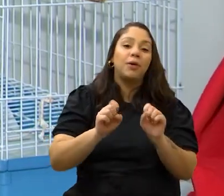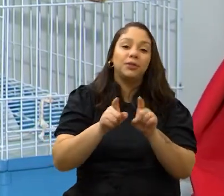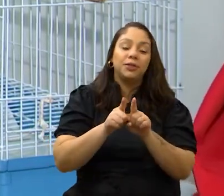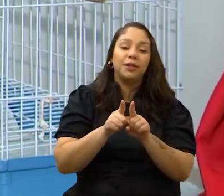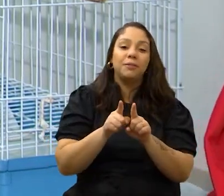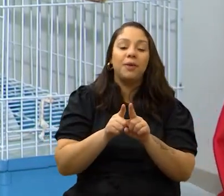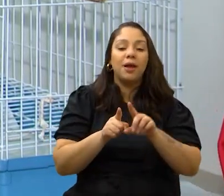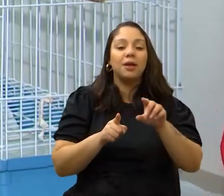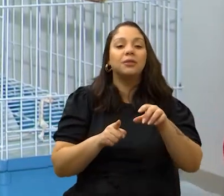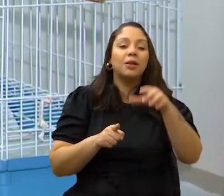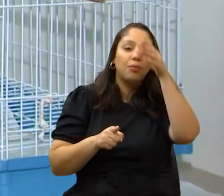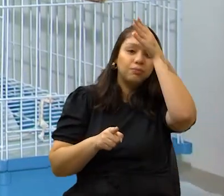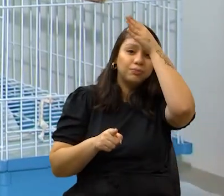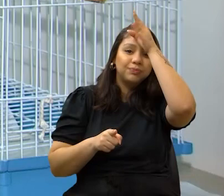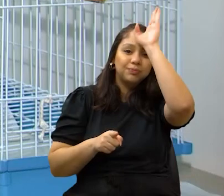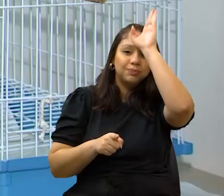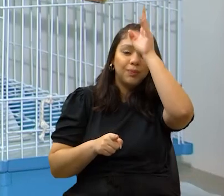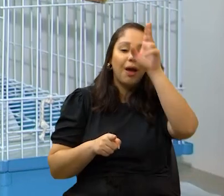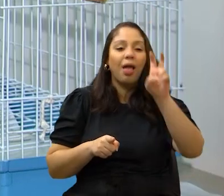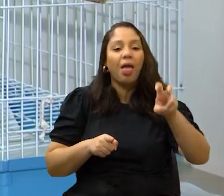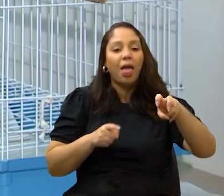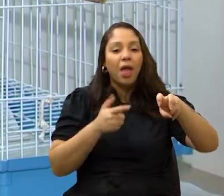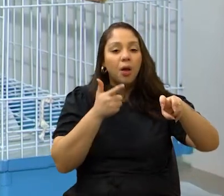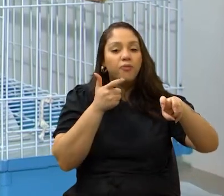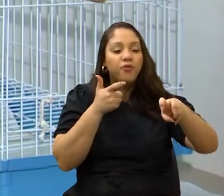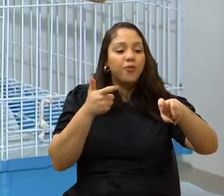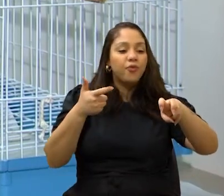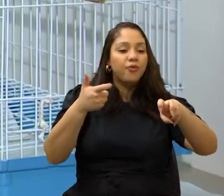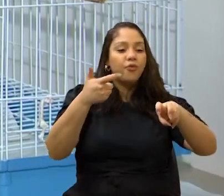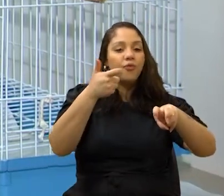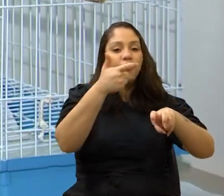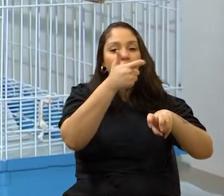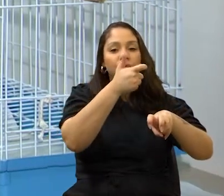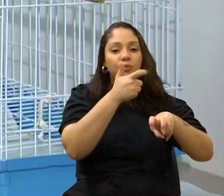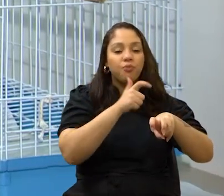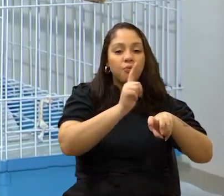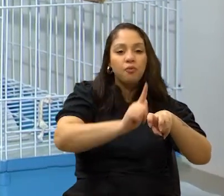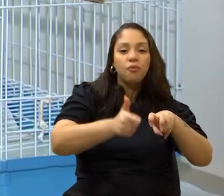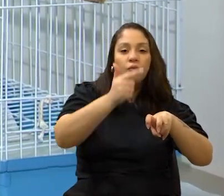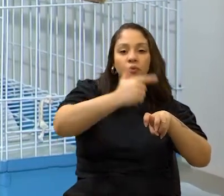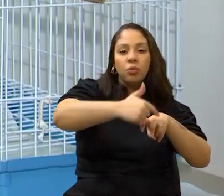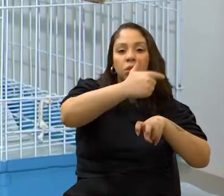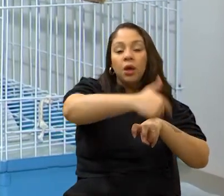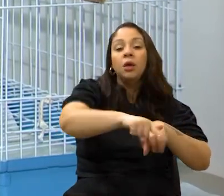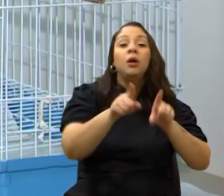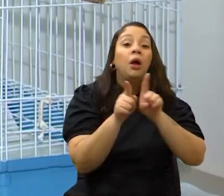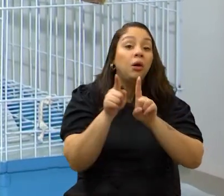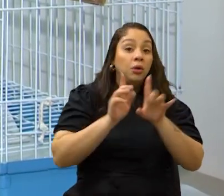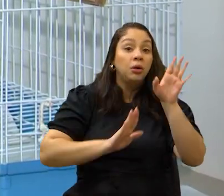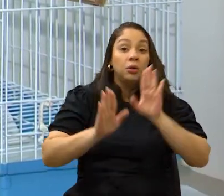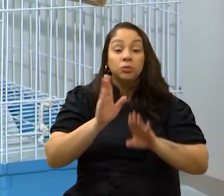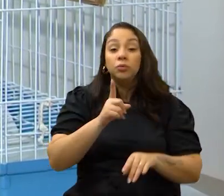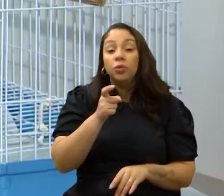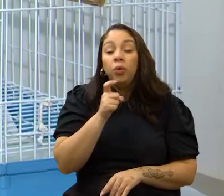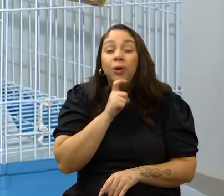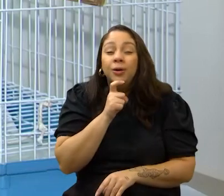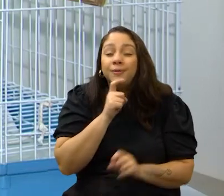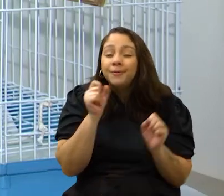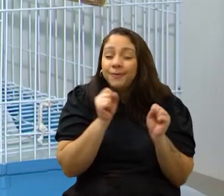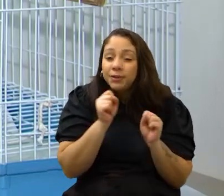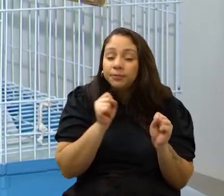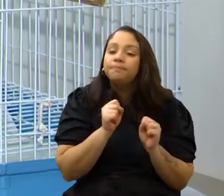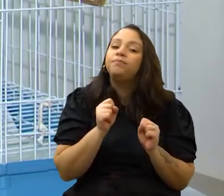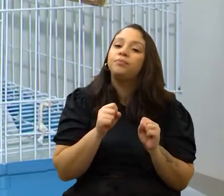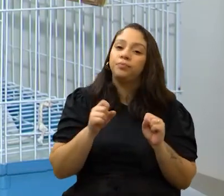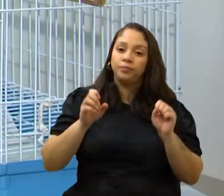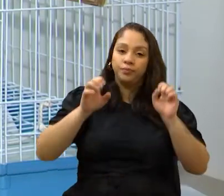pode borrifar com borrifador em dias muito quentes e sempre tomar cuidado também nos dias mais frios, né? Então